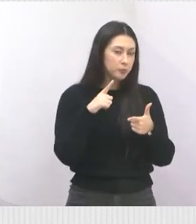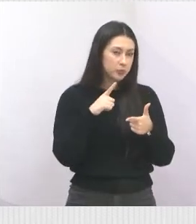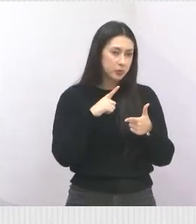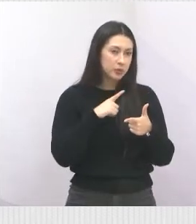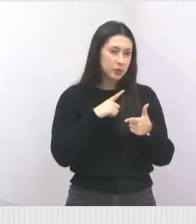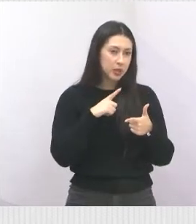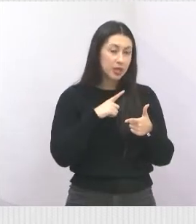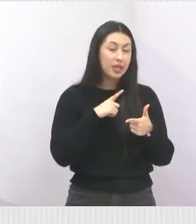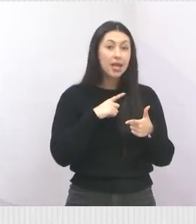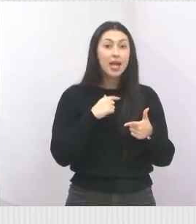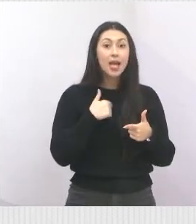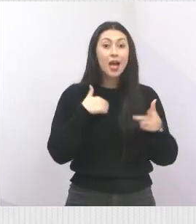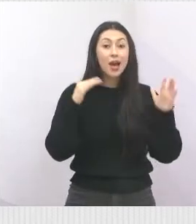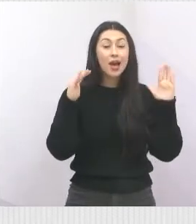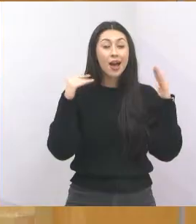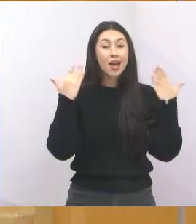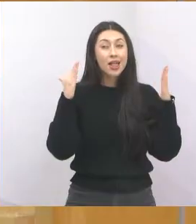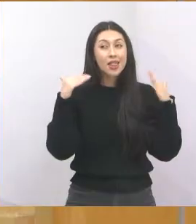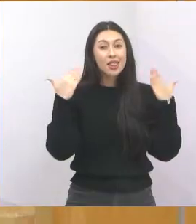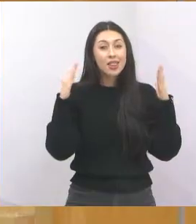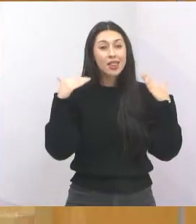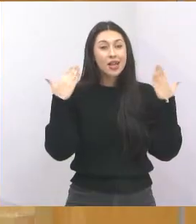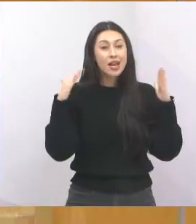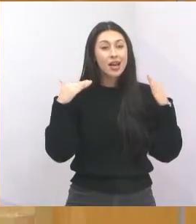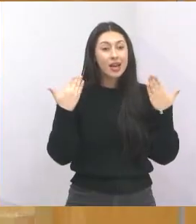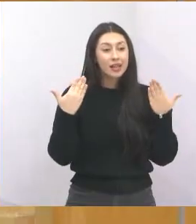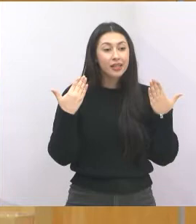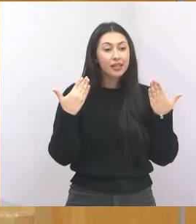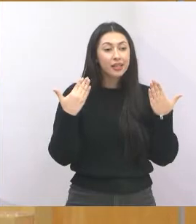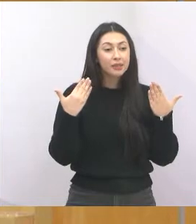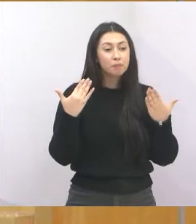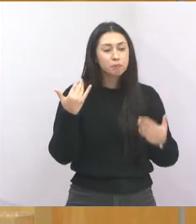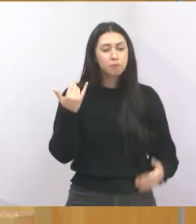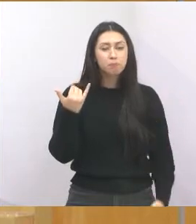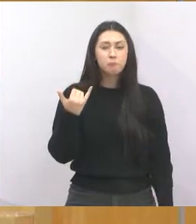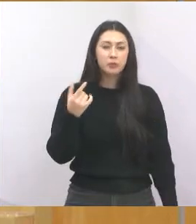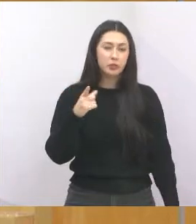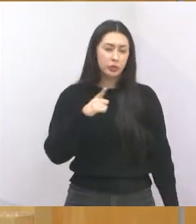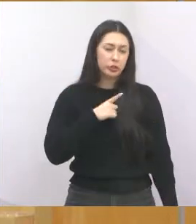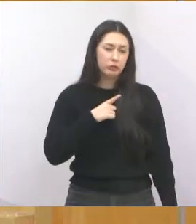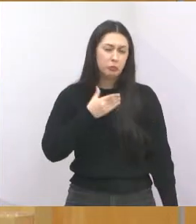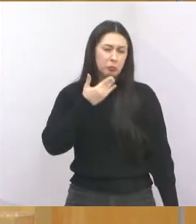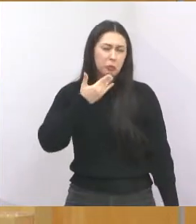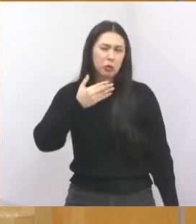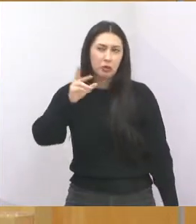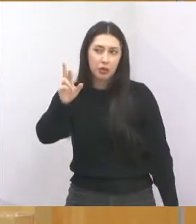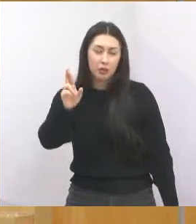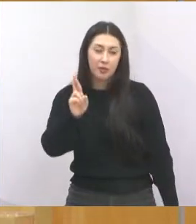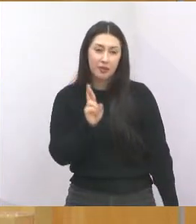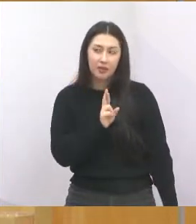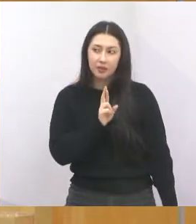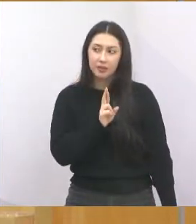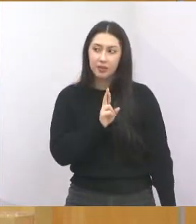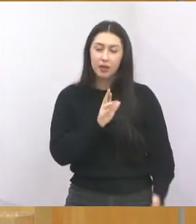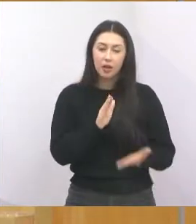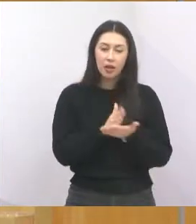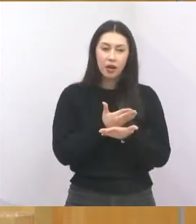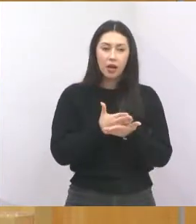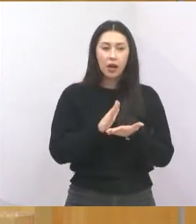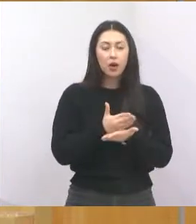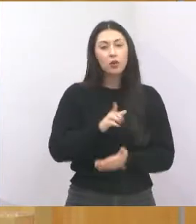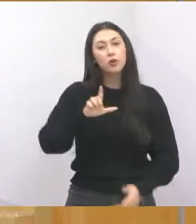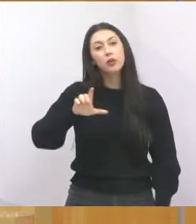com muita alegria eu tive uma solicitação atendida para que alguns